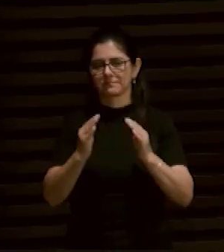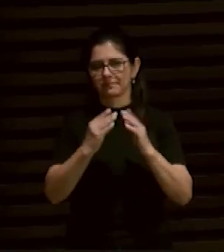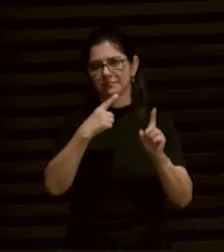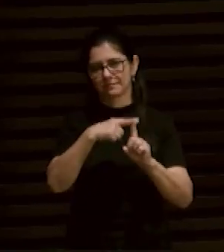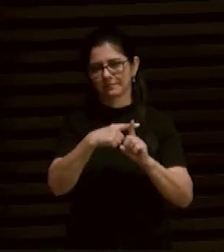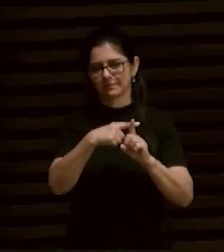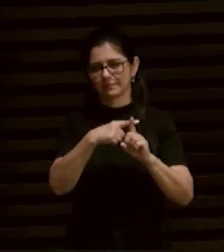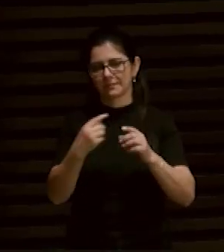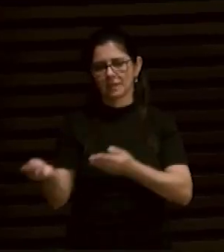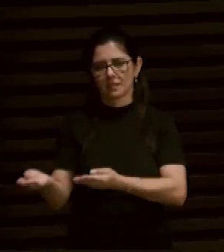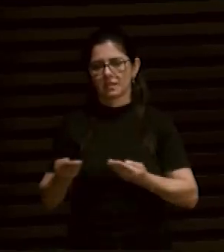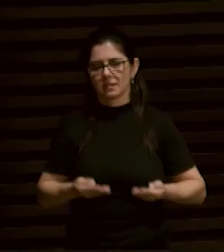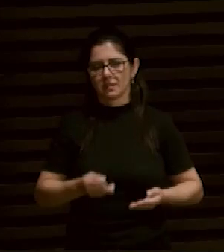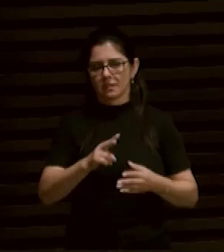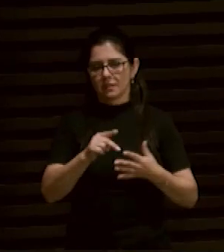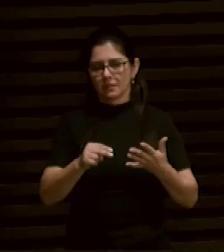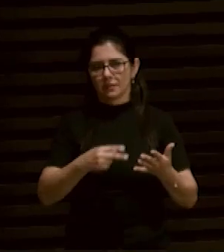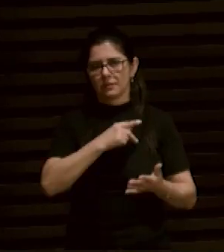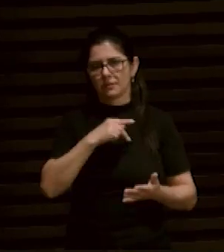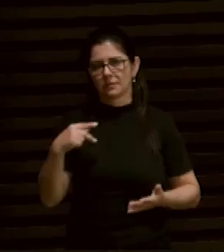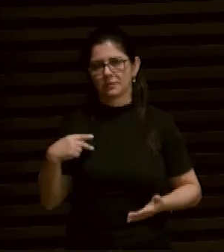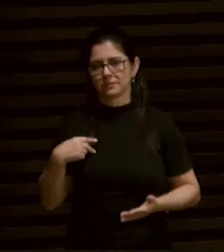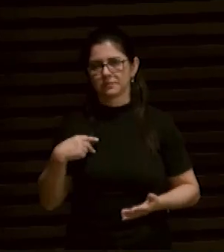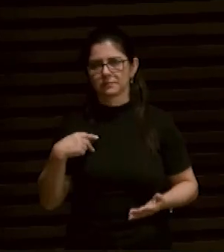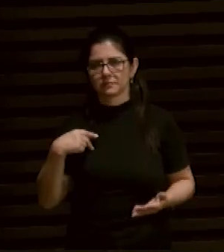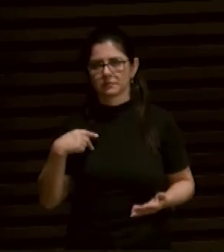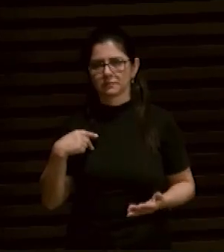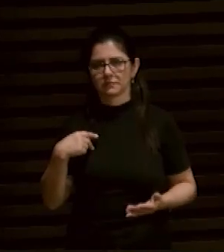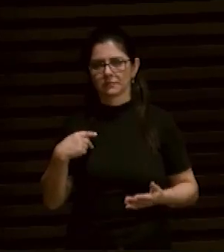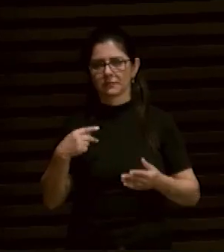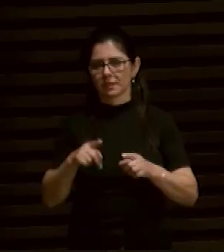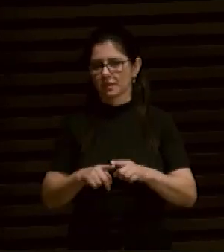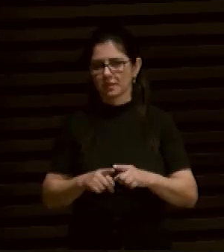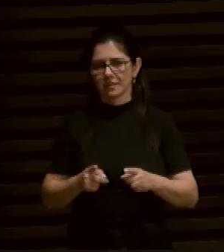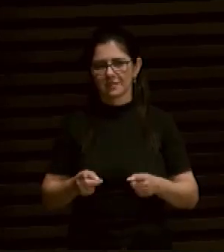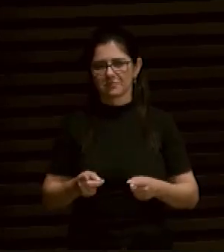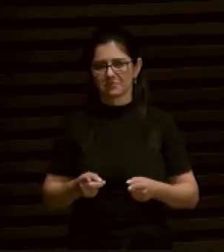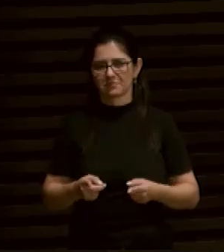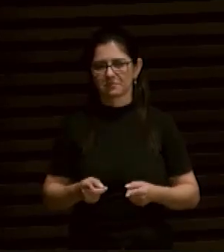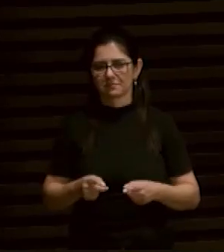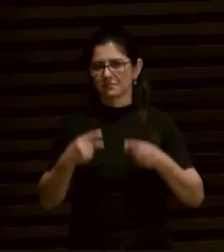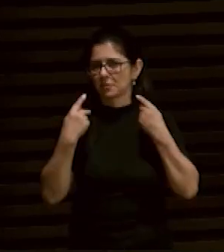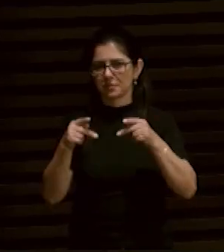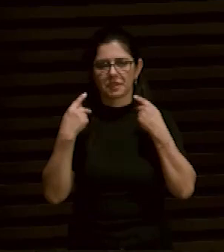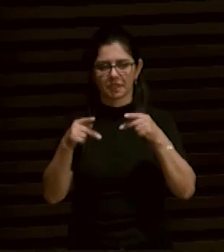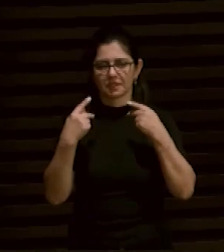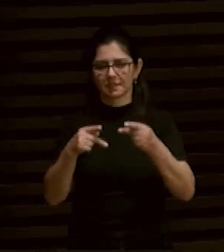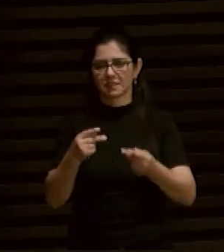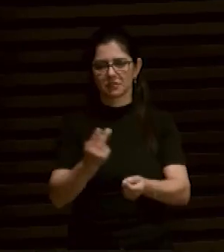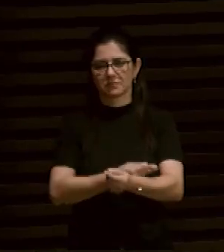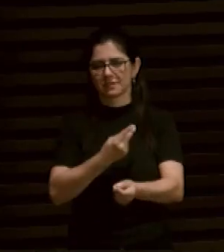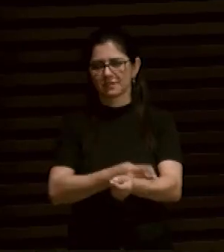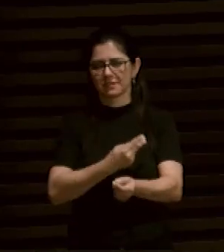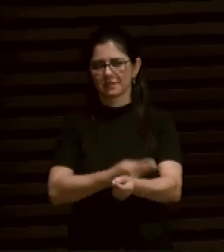pastores para poder falar sobre esse assunto, e meus irmãos, é cada aberração que aparece lá. Existe inclusive um pastor londrinense, que eu não posso falar,